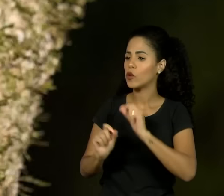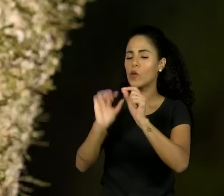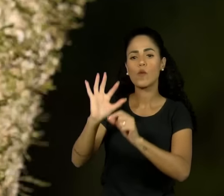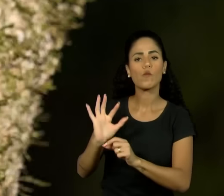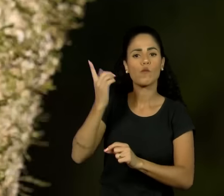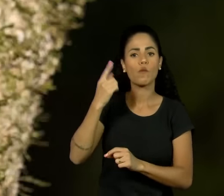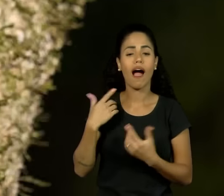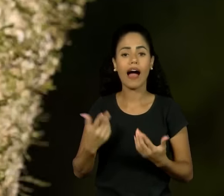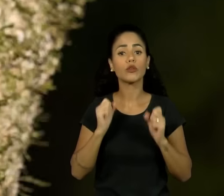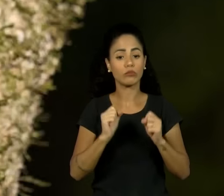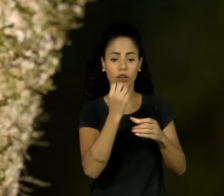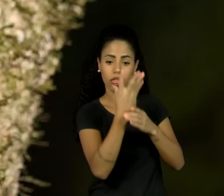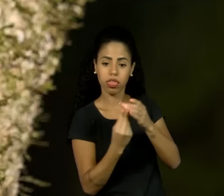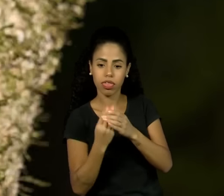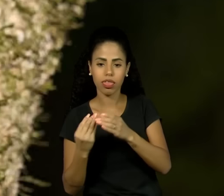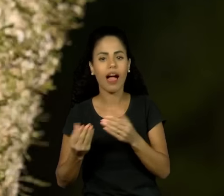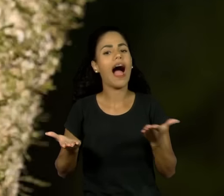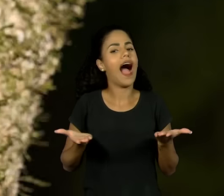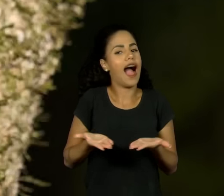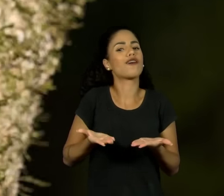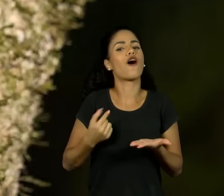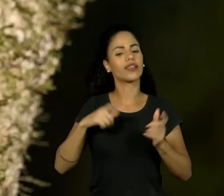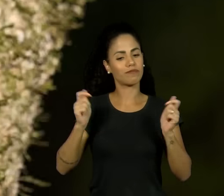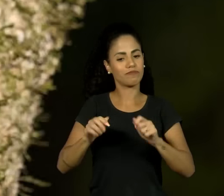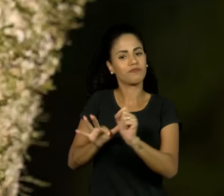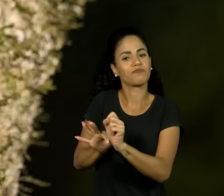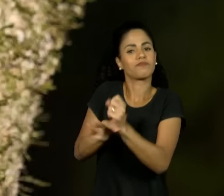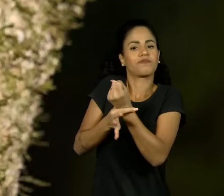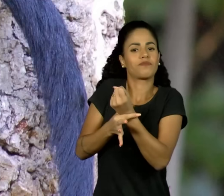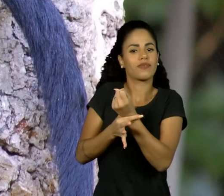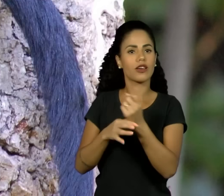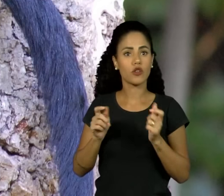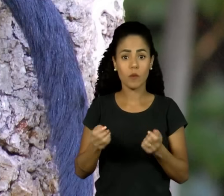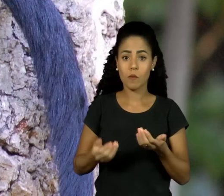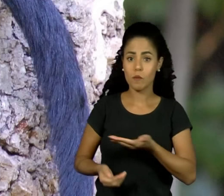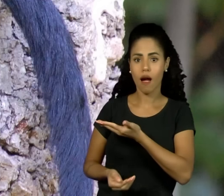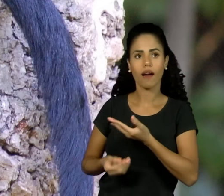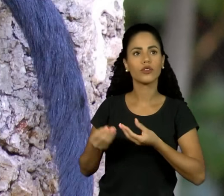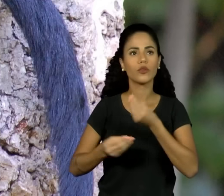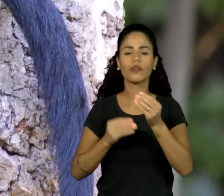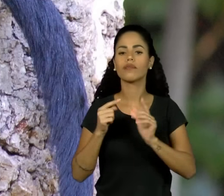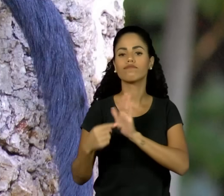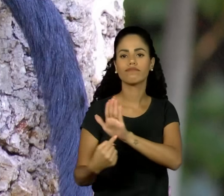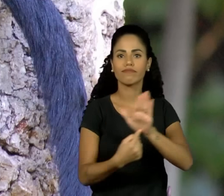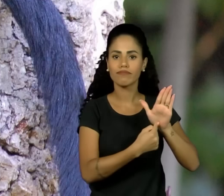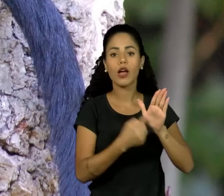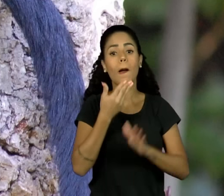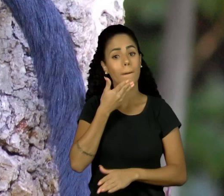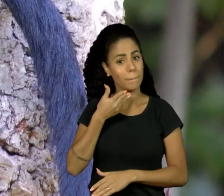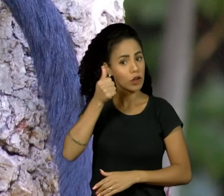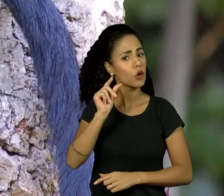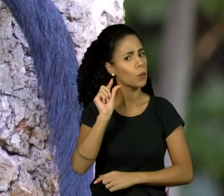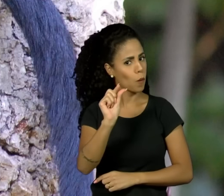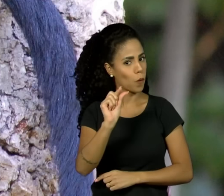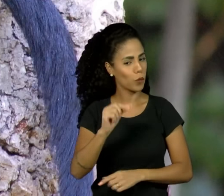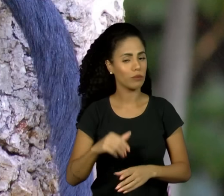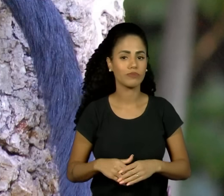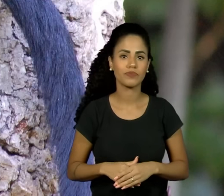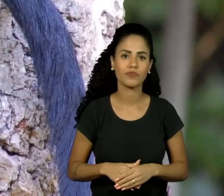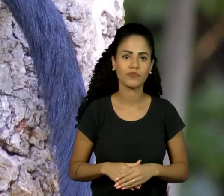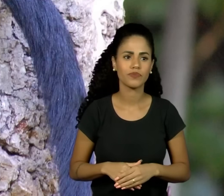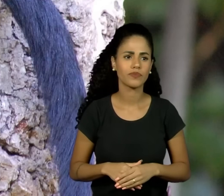em perigo de extinção, agora está em perigo de extinção, o que indica que a situação melhorou. Por que